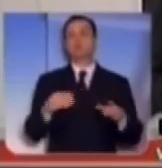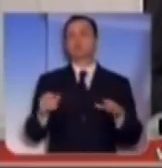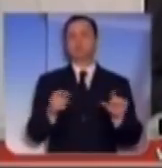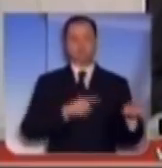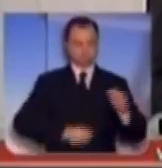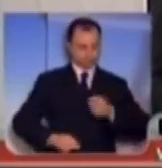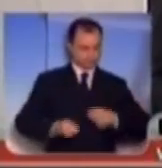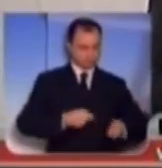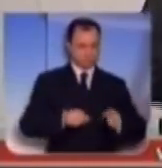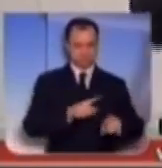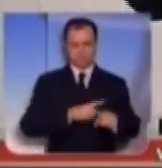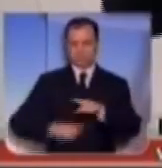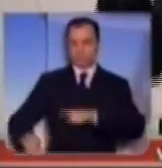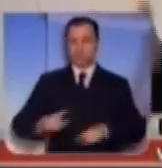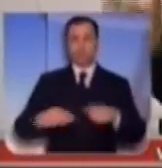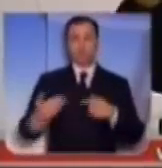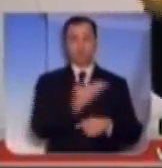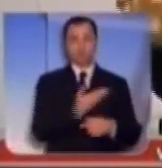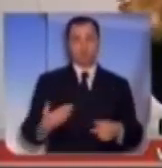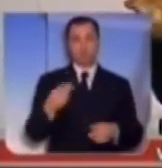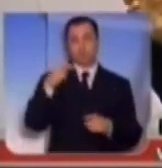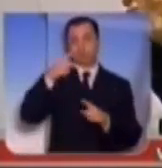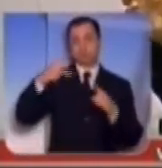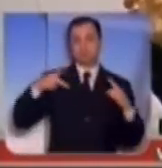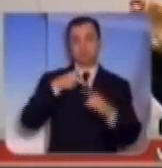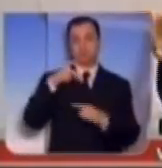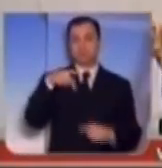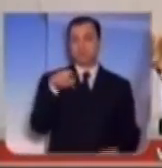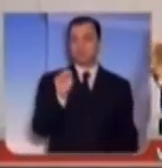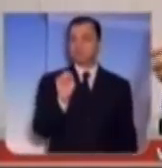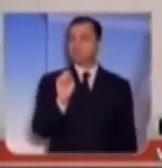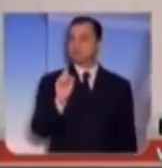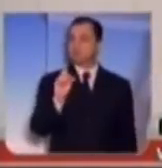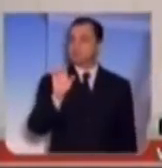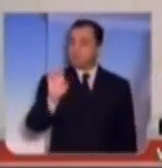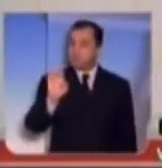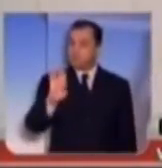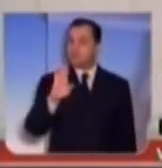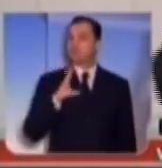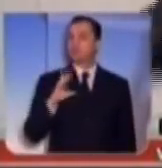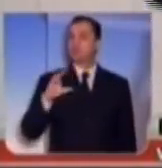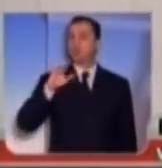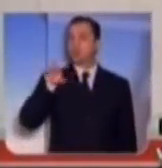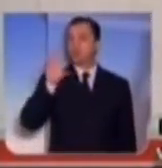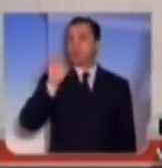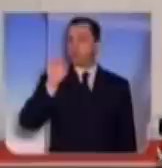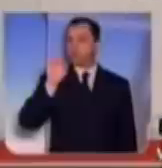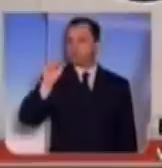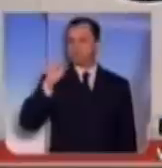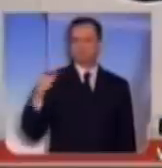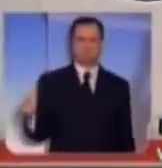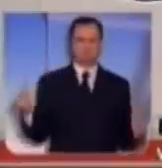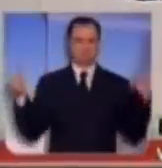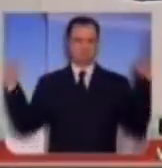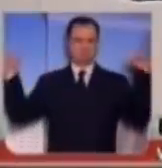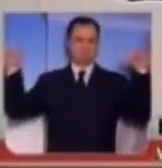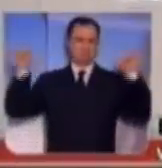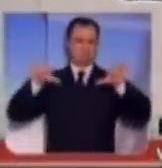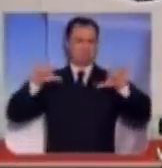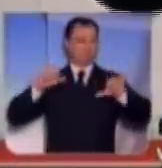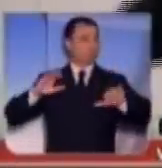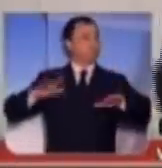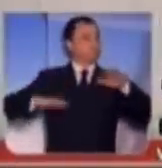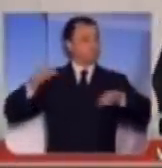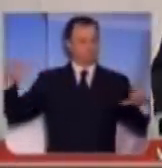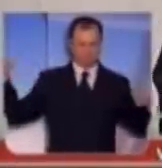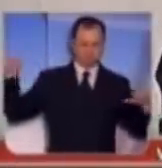administração dos governos do PSDB, inclusive da gestão Rose Neubauer, que foi uma das piores, se não